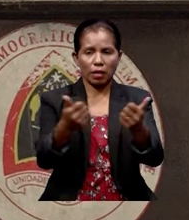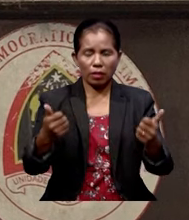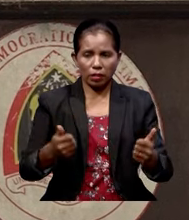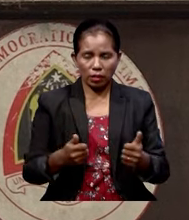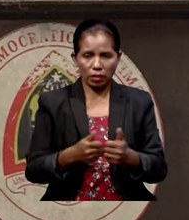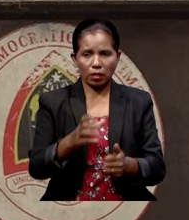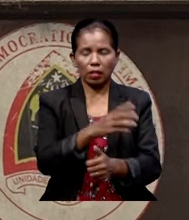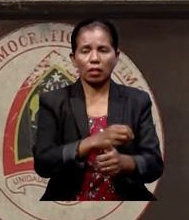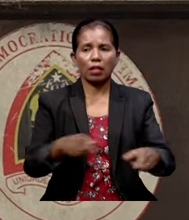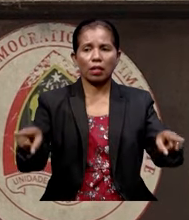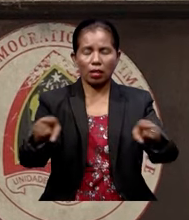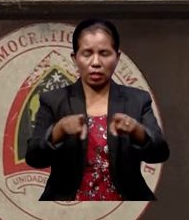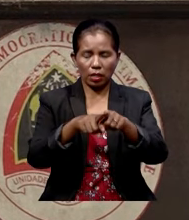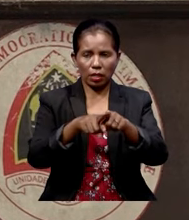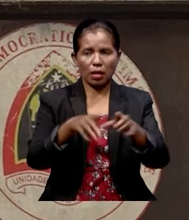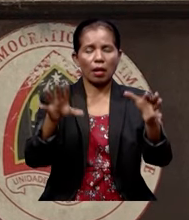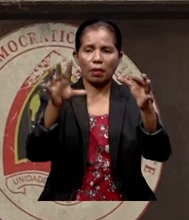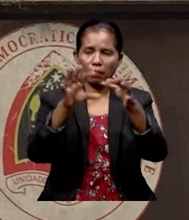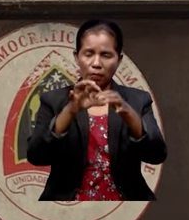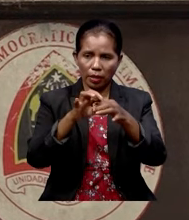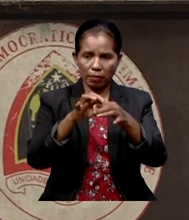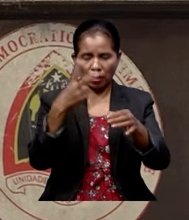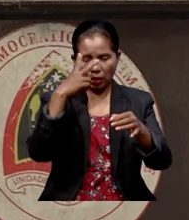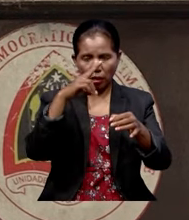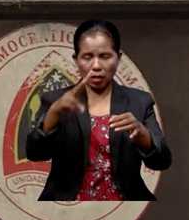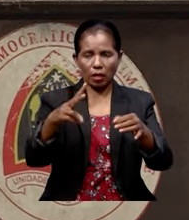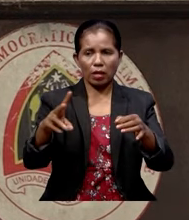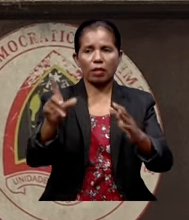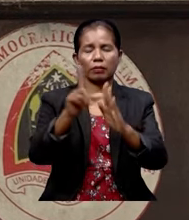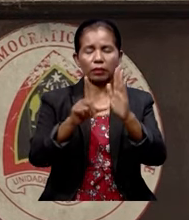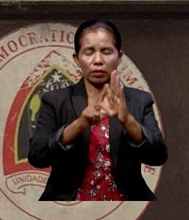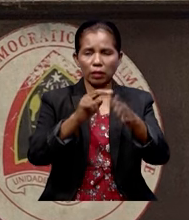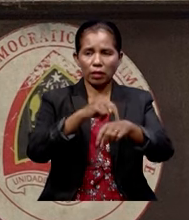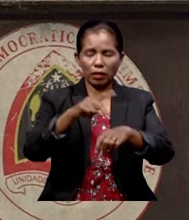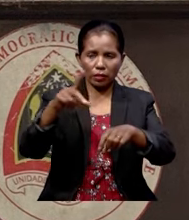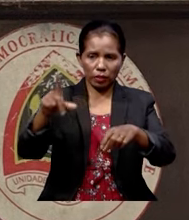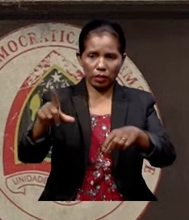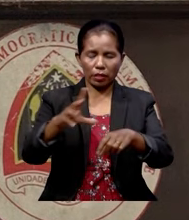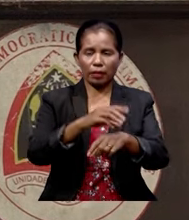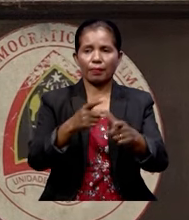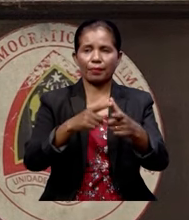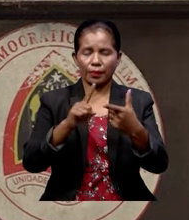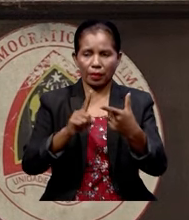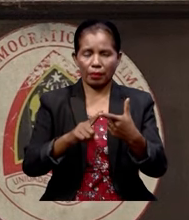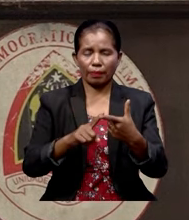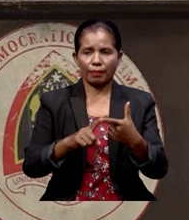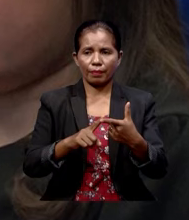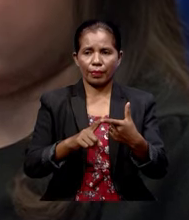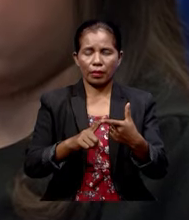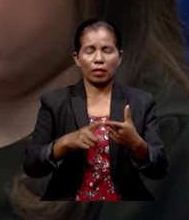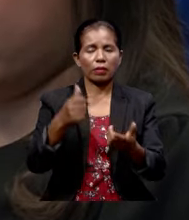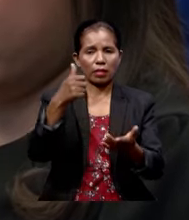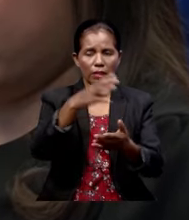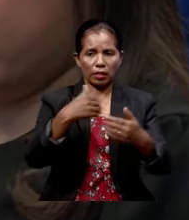Contabilista, minha moça aí, nessa membro, vai ir a padrão nacional contabilista de Timor-Leste, minha setor private, no setor público.